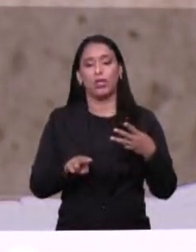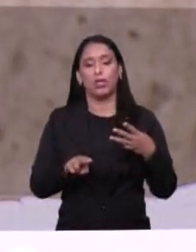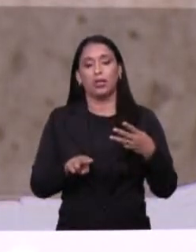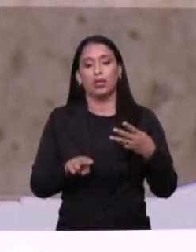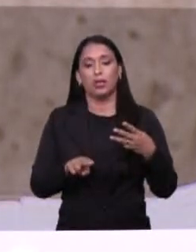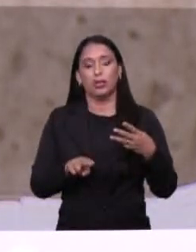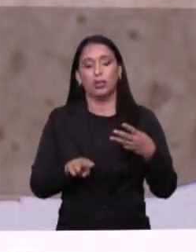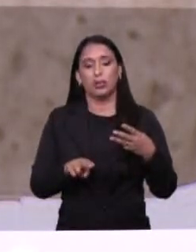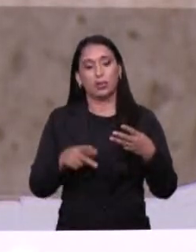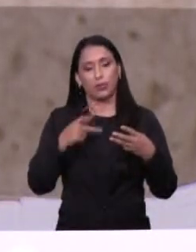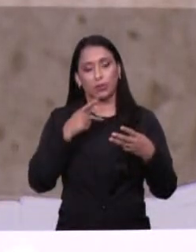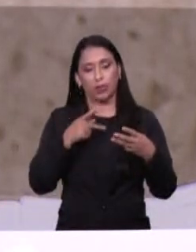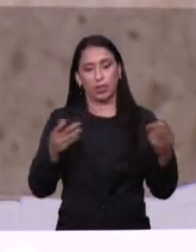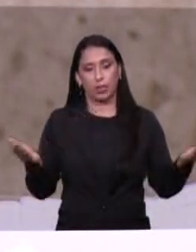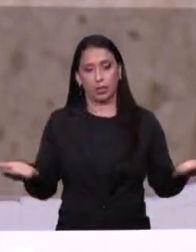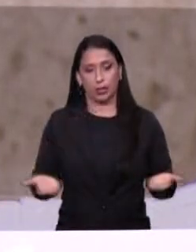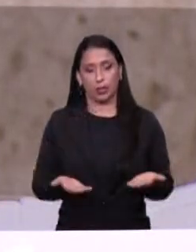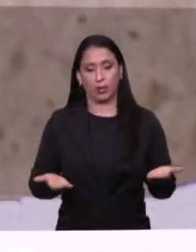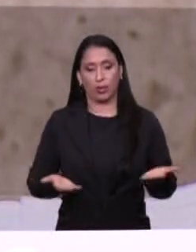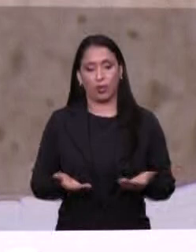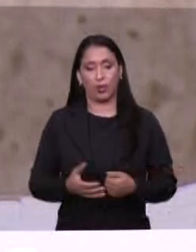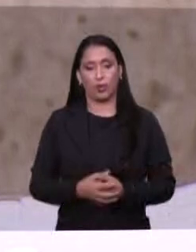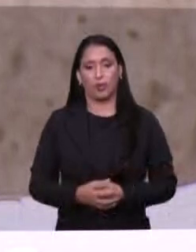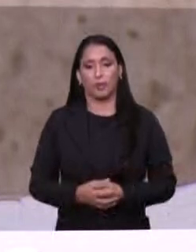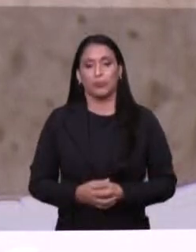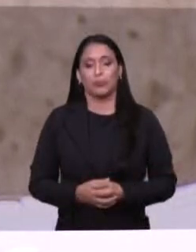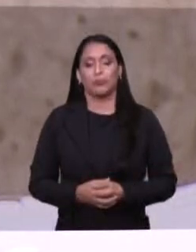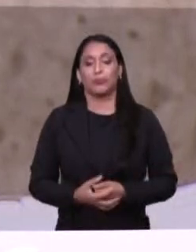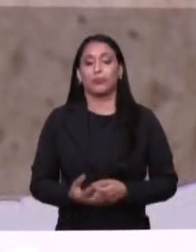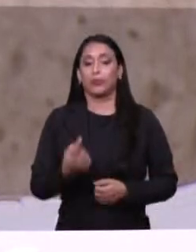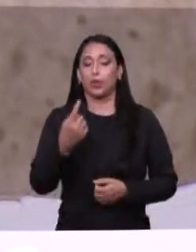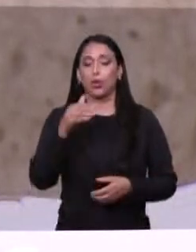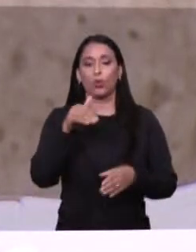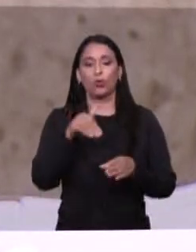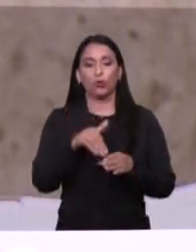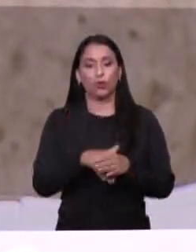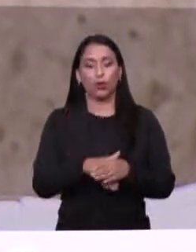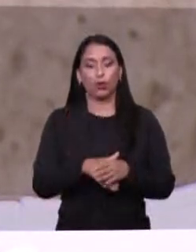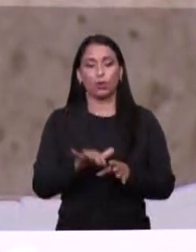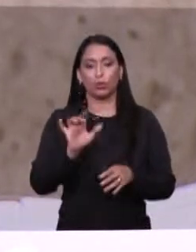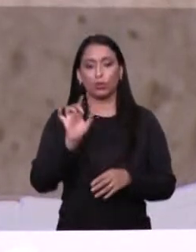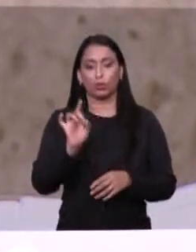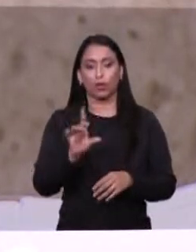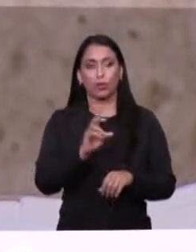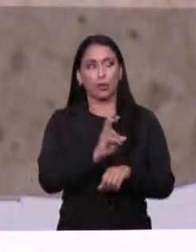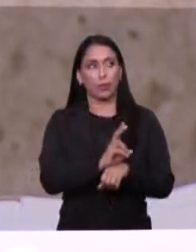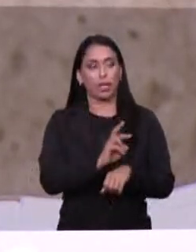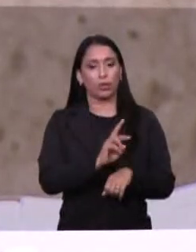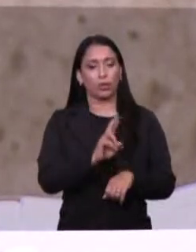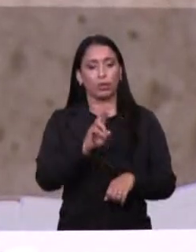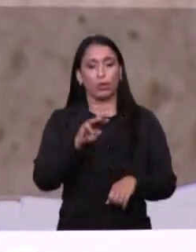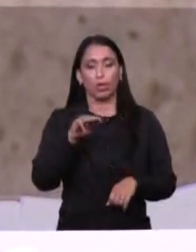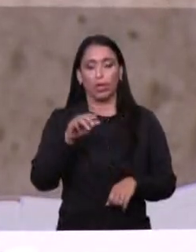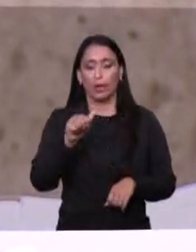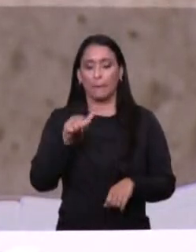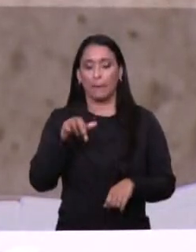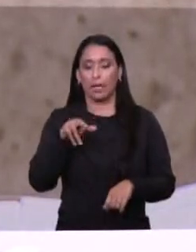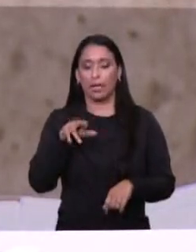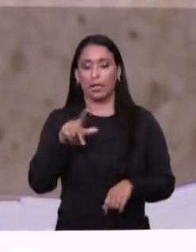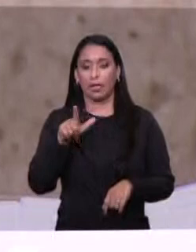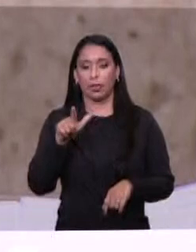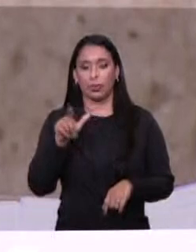de mencionar. Apenas um voto foi apenas para a doutora Marilda de Paula